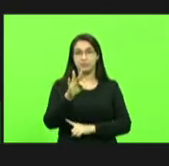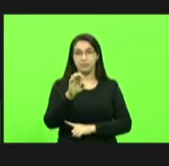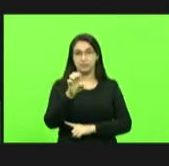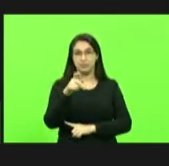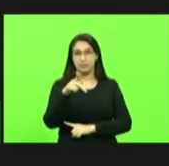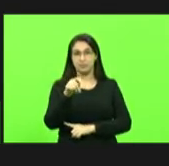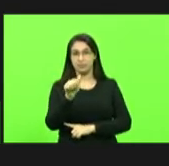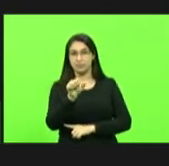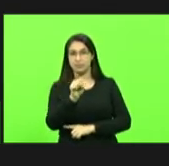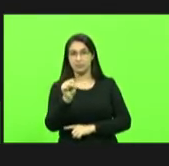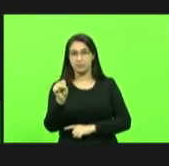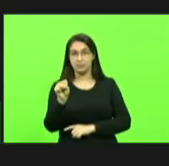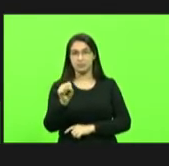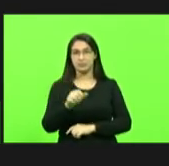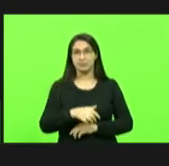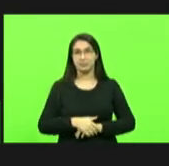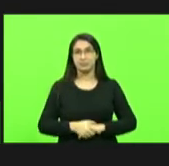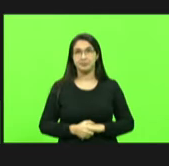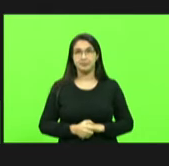contigo.